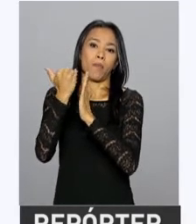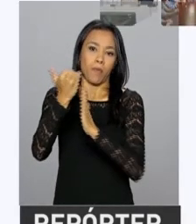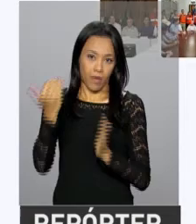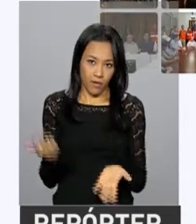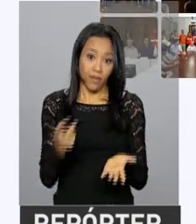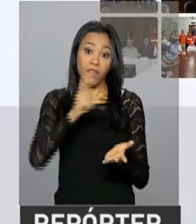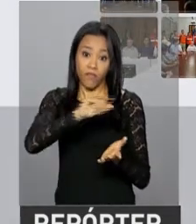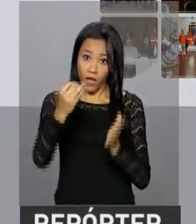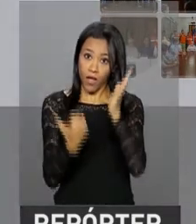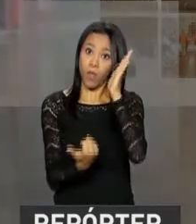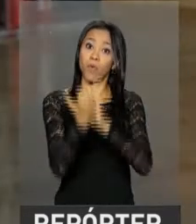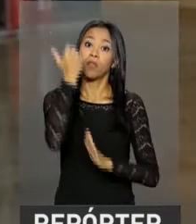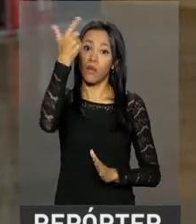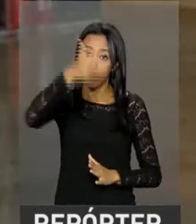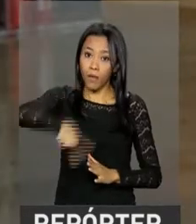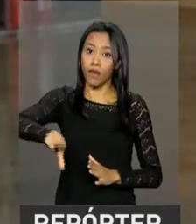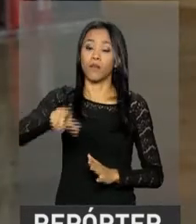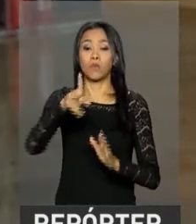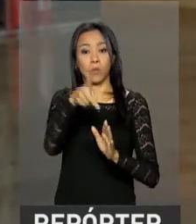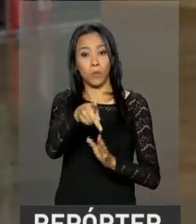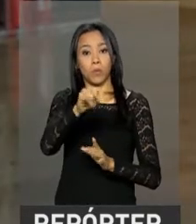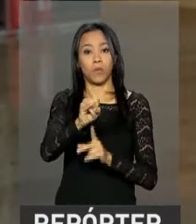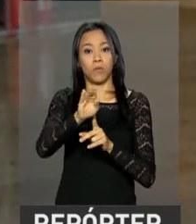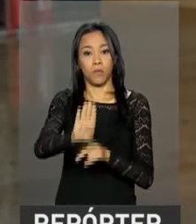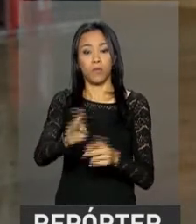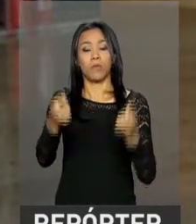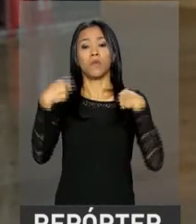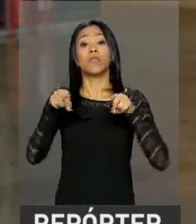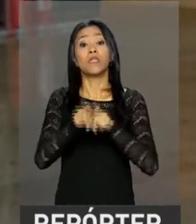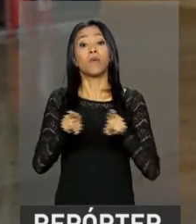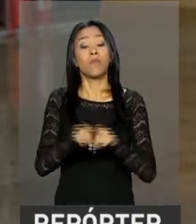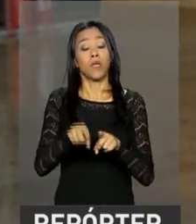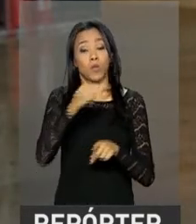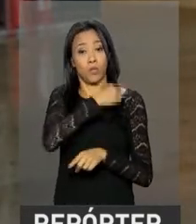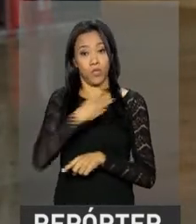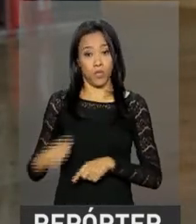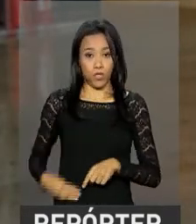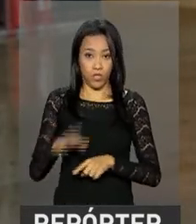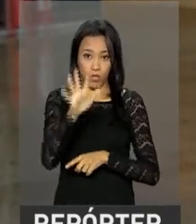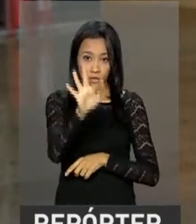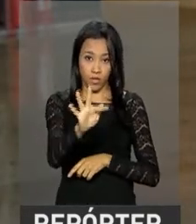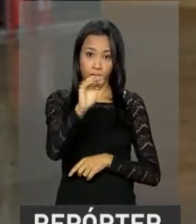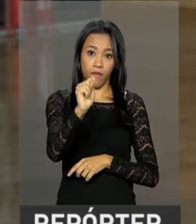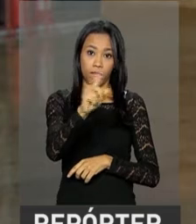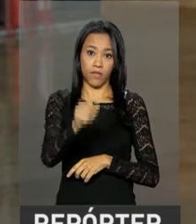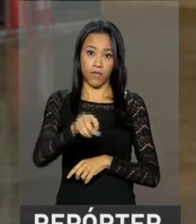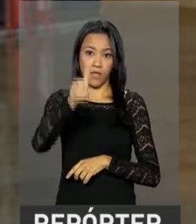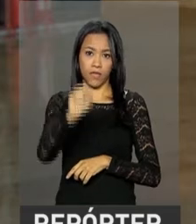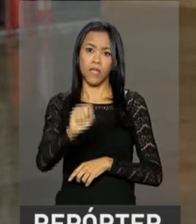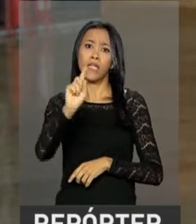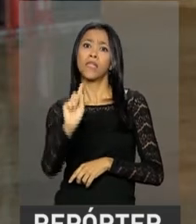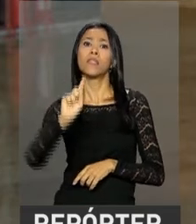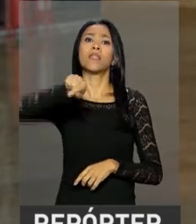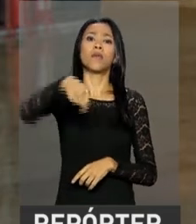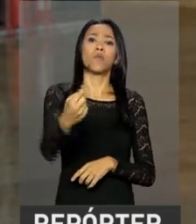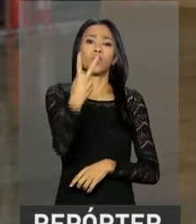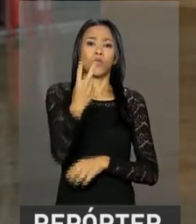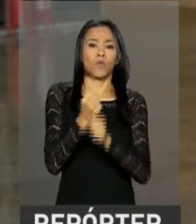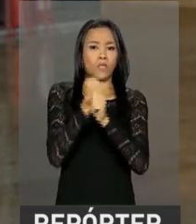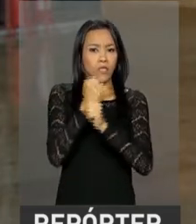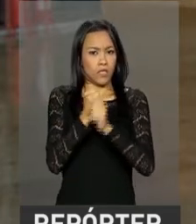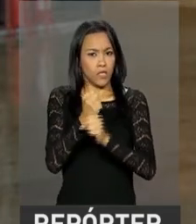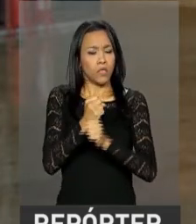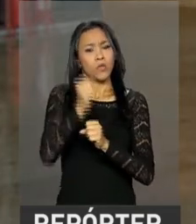ainda mais em nota o ministro da fazenda henrique meirelles disse que depois de dois anos o brasil saiu da pior recessão do